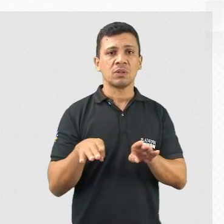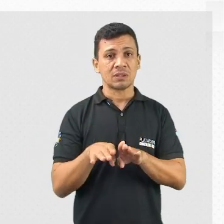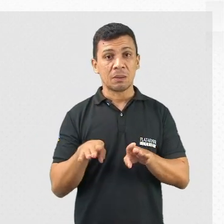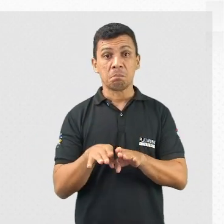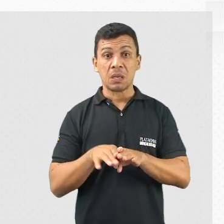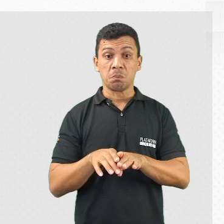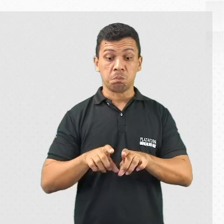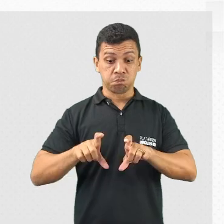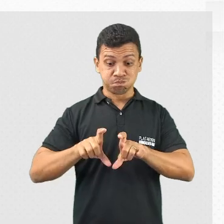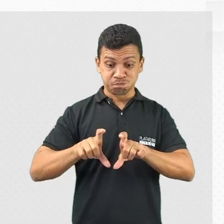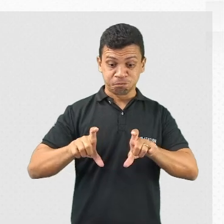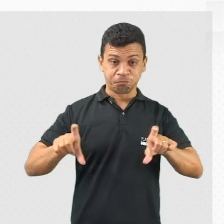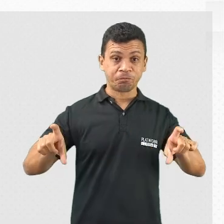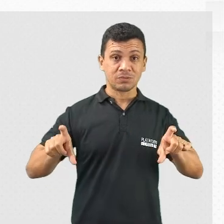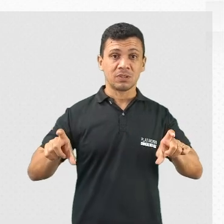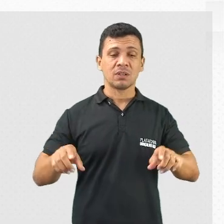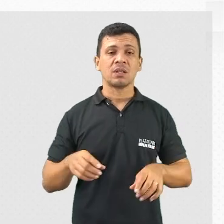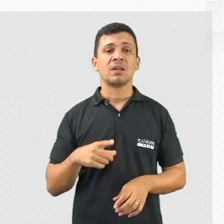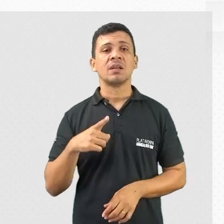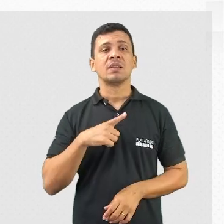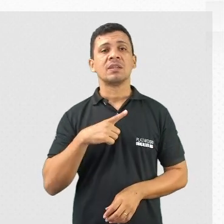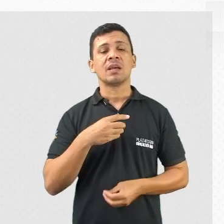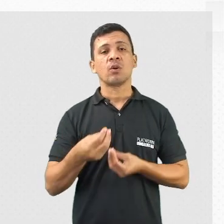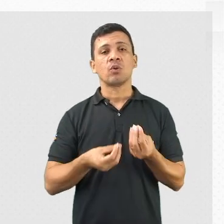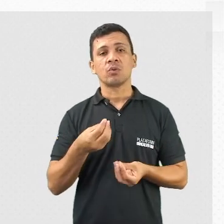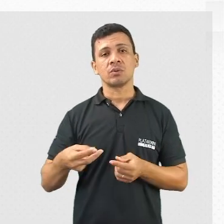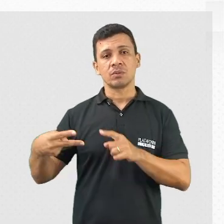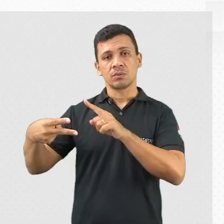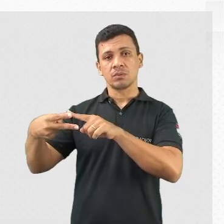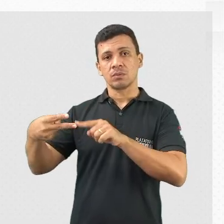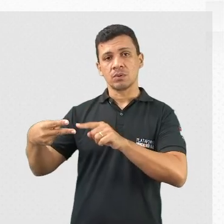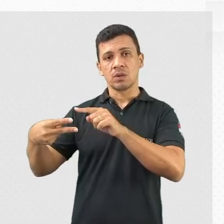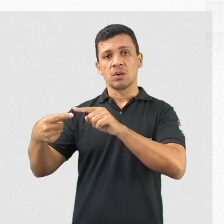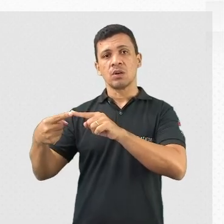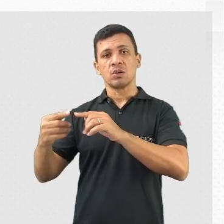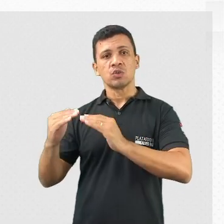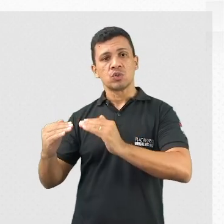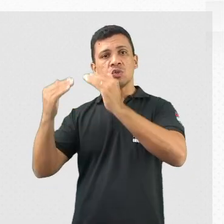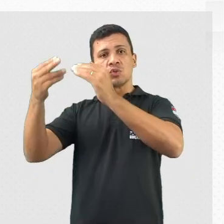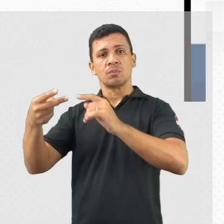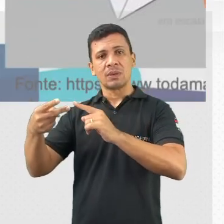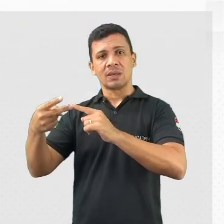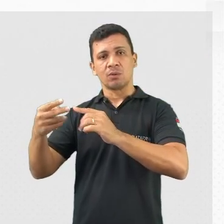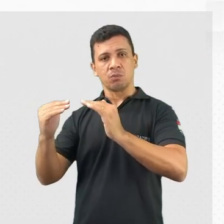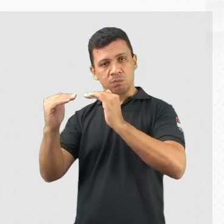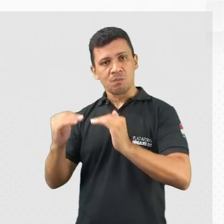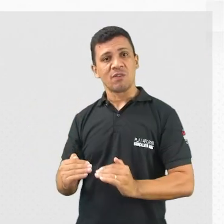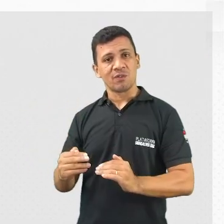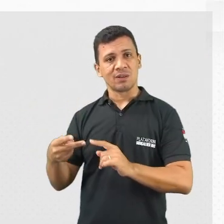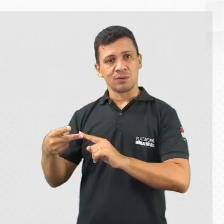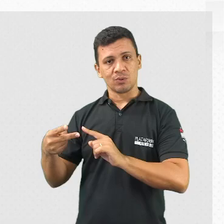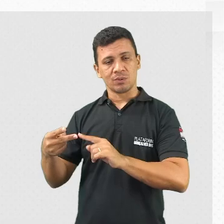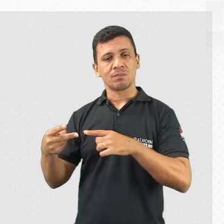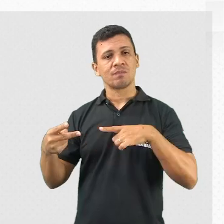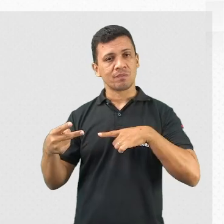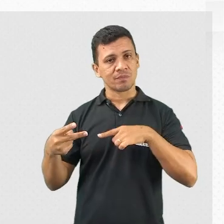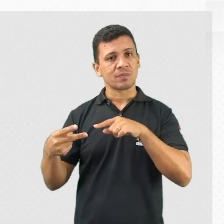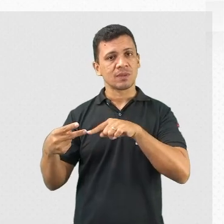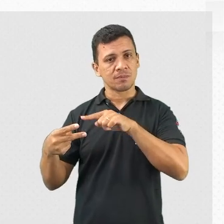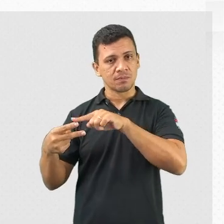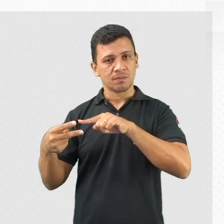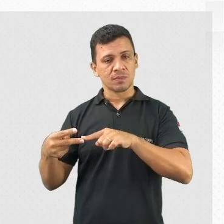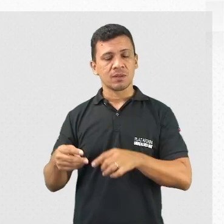tá certo? Ele também é subdividido em manto superior e manto inferior, tá? Evoluindo.